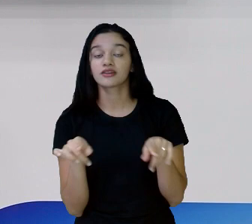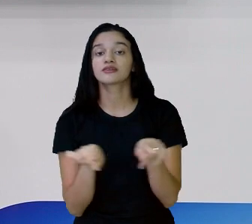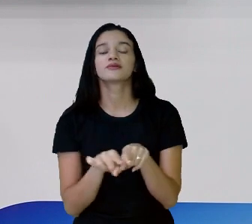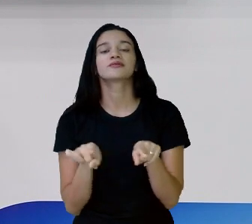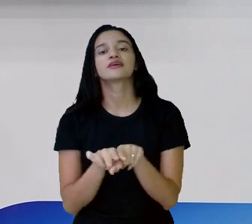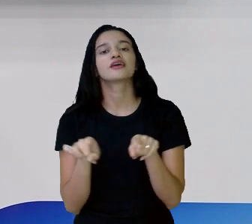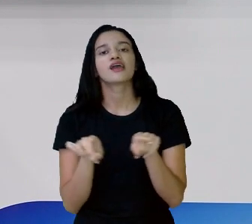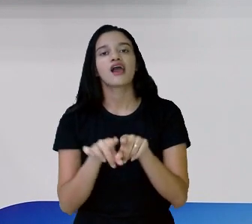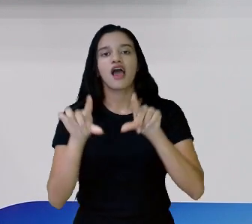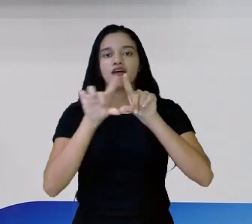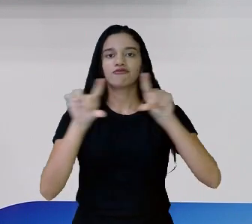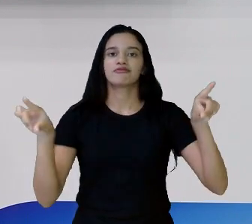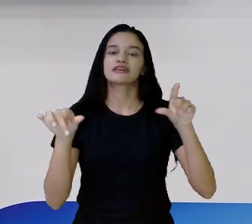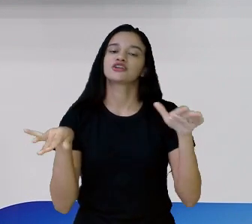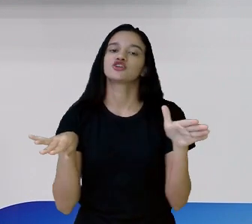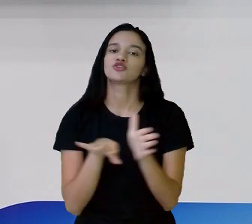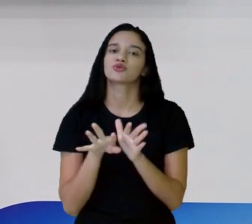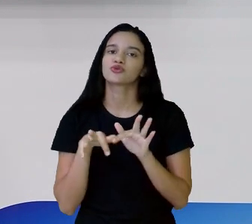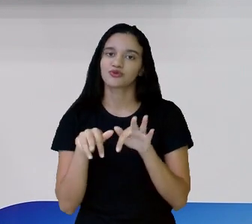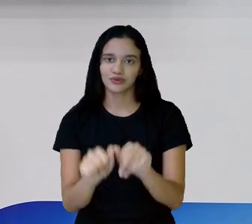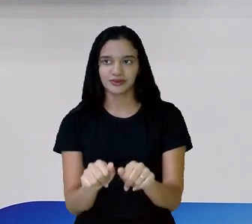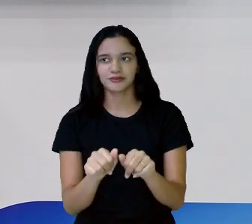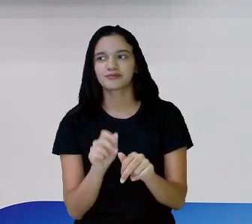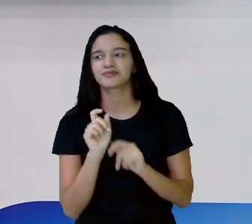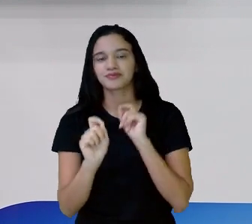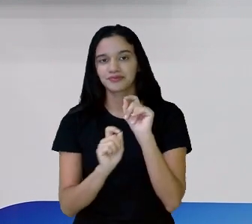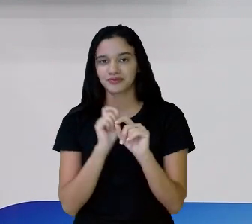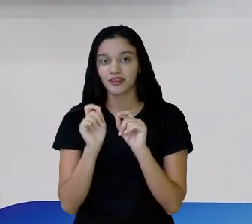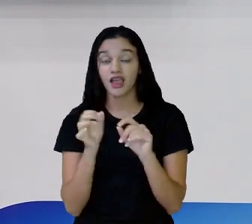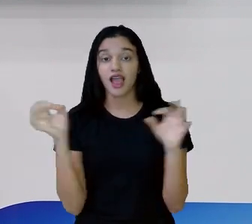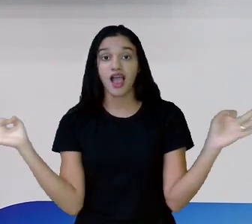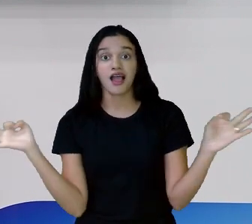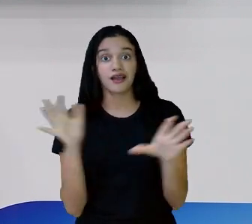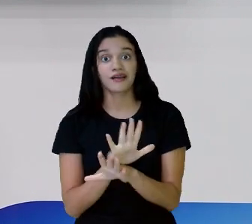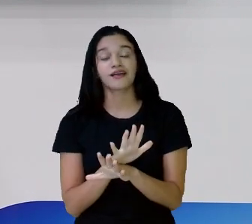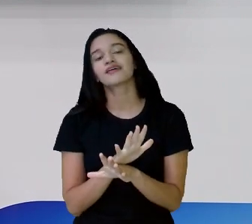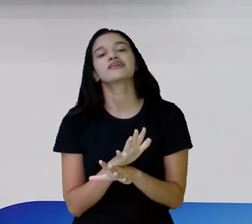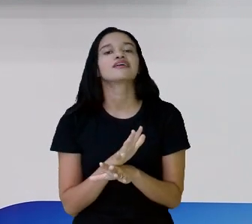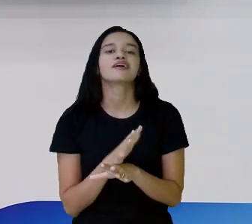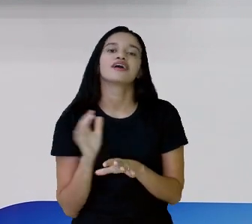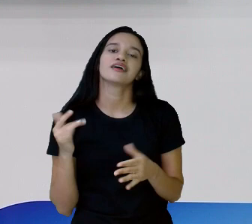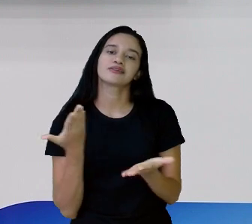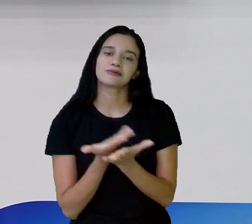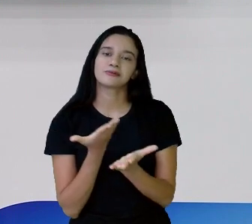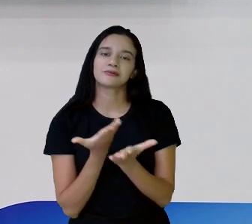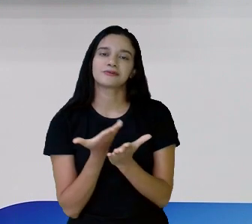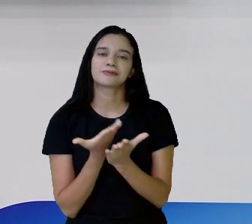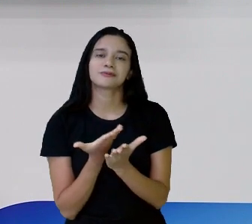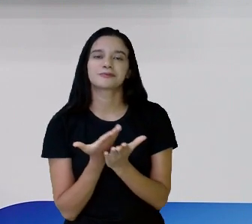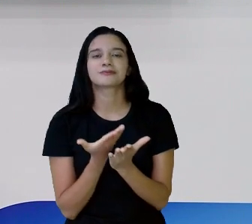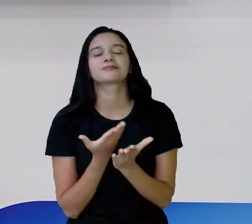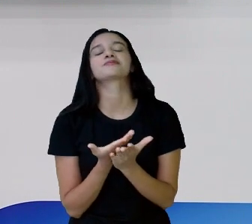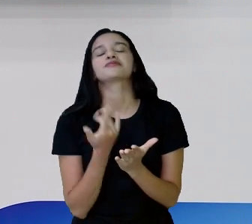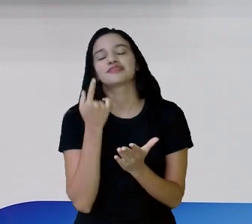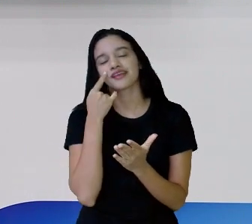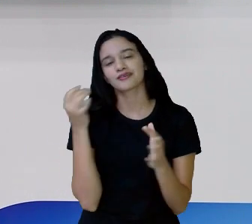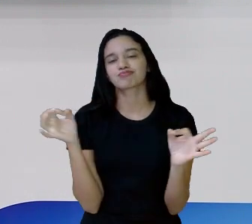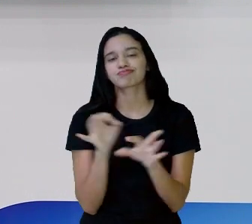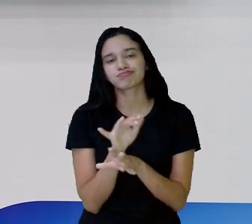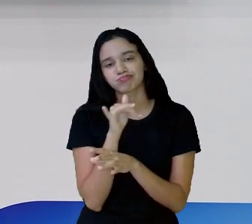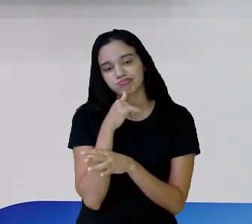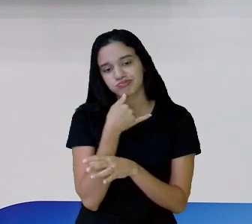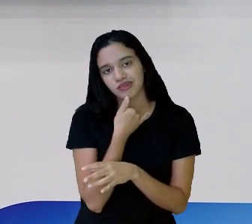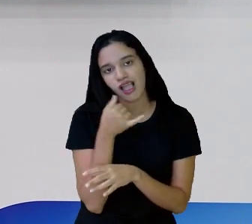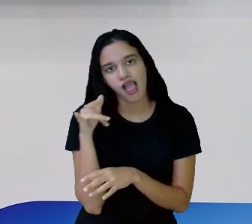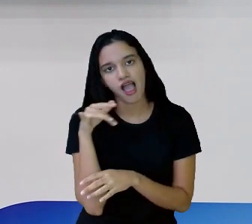indica que a frase chegou ao fim, que ela acabou. Como a nossa aula que está no minuto final, que pena,